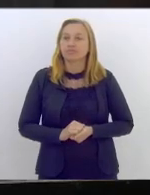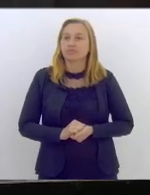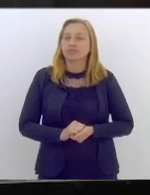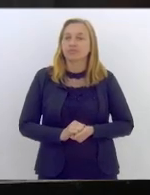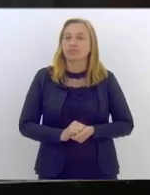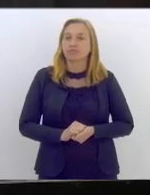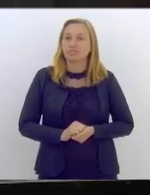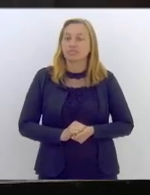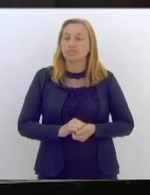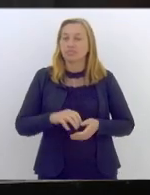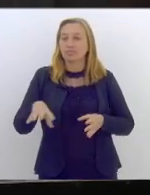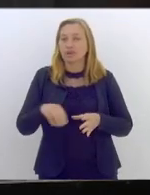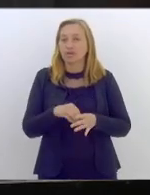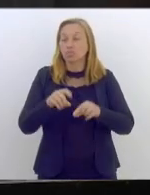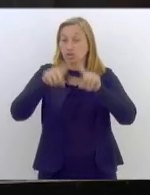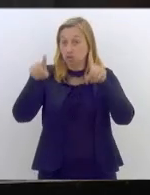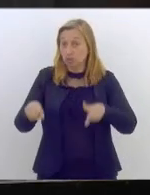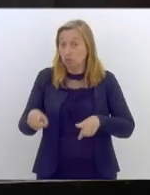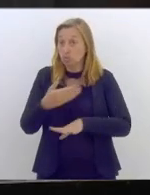remuneração do servidor,